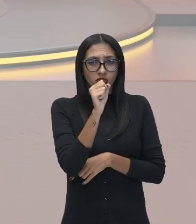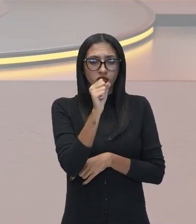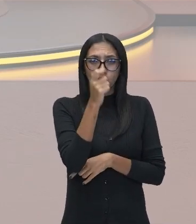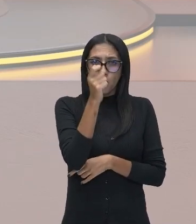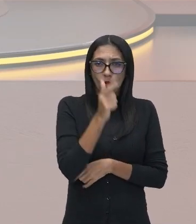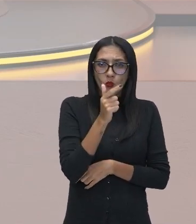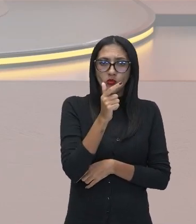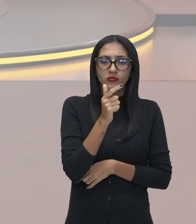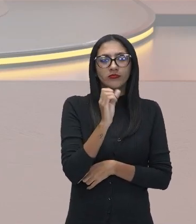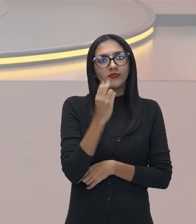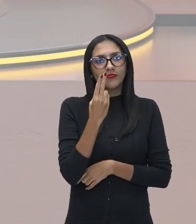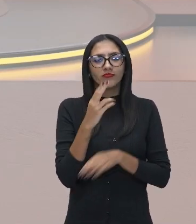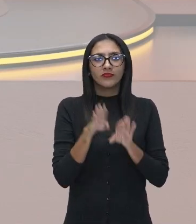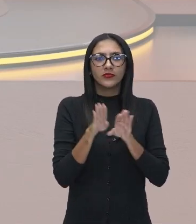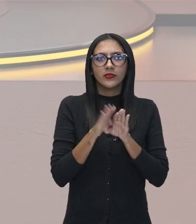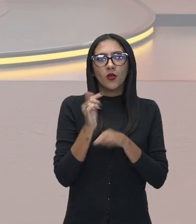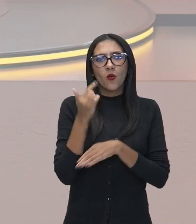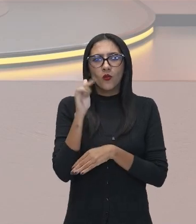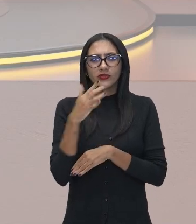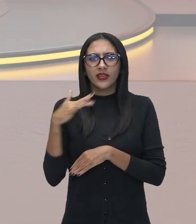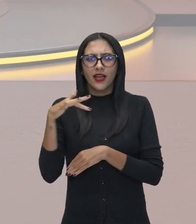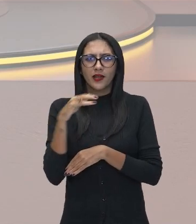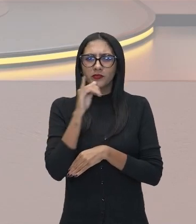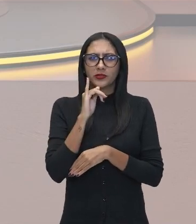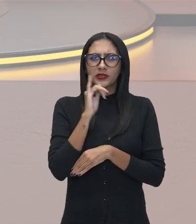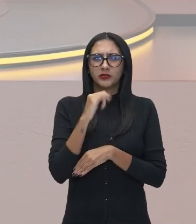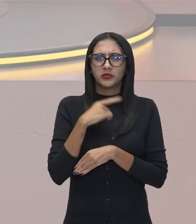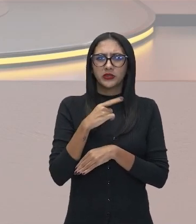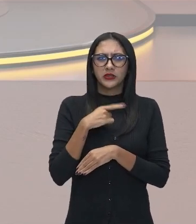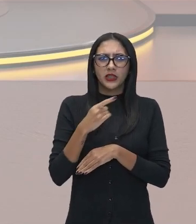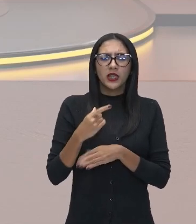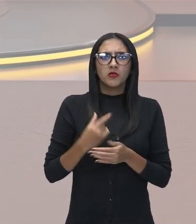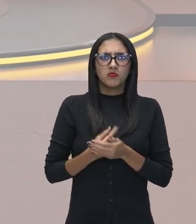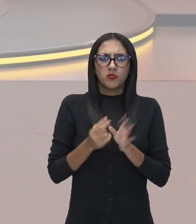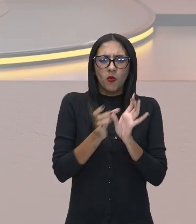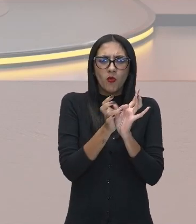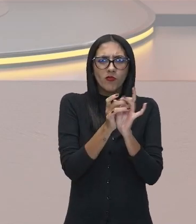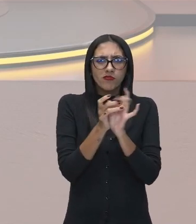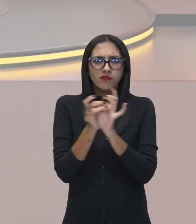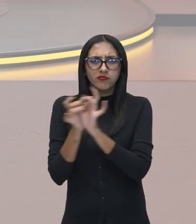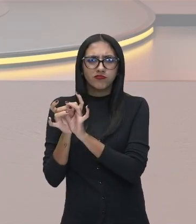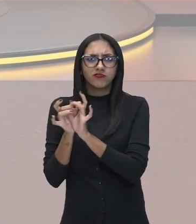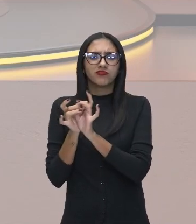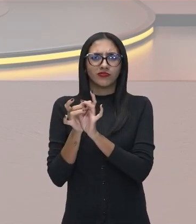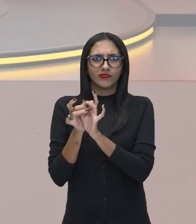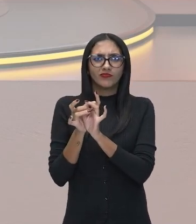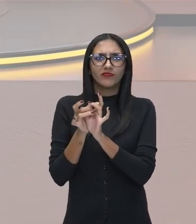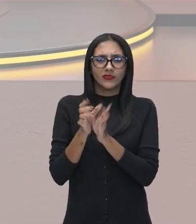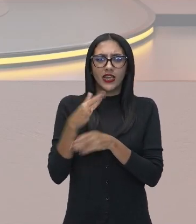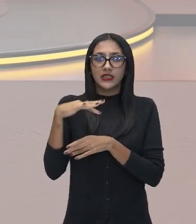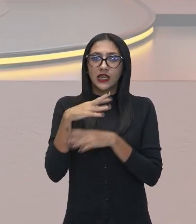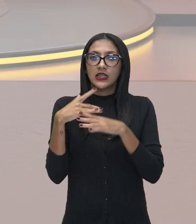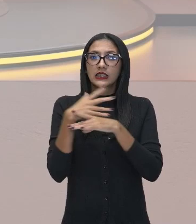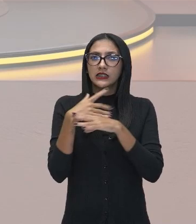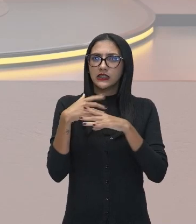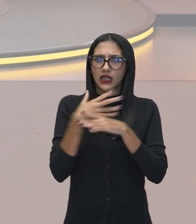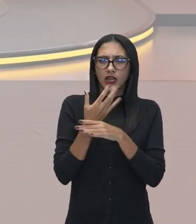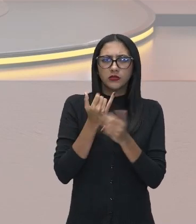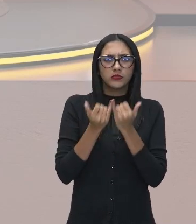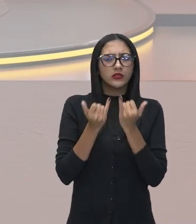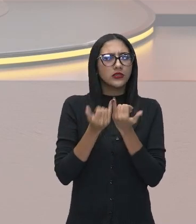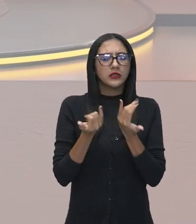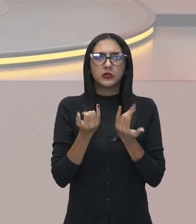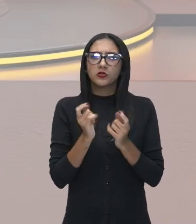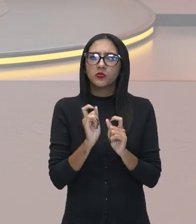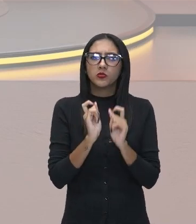também uma emenda, né? Uma continuidade entre os focos principais ali de luz, o que sugere